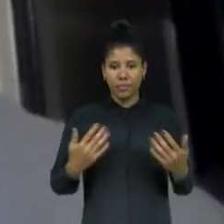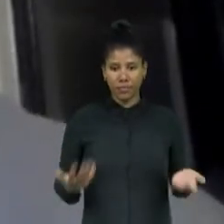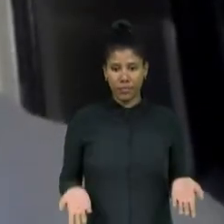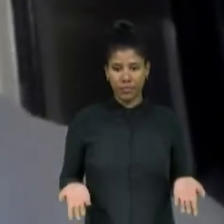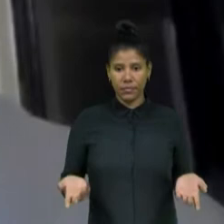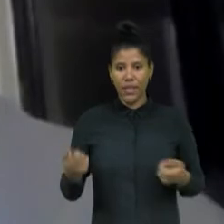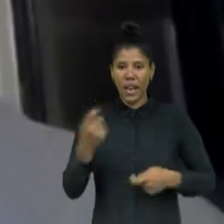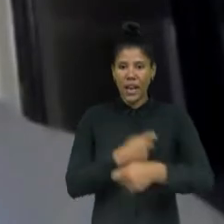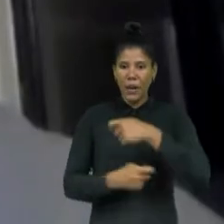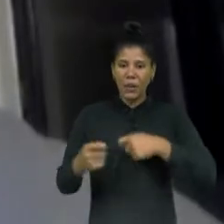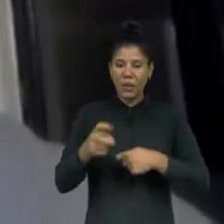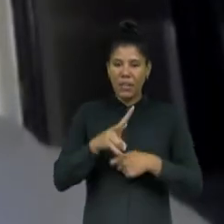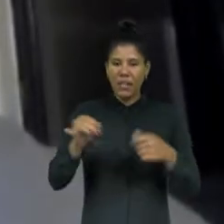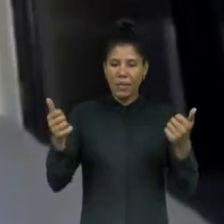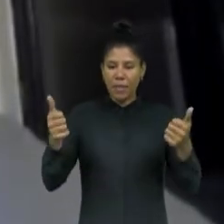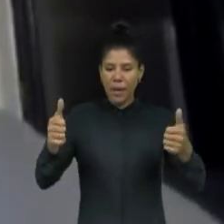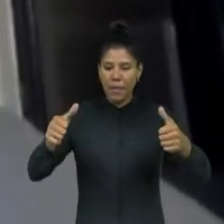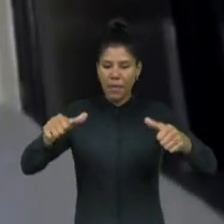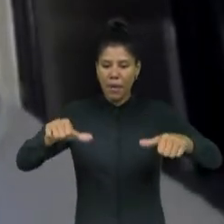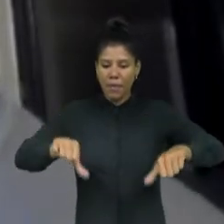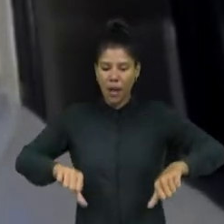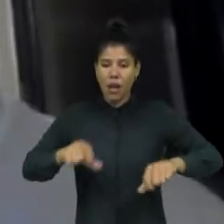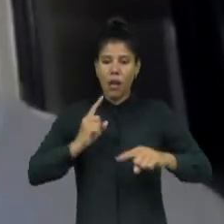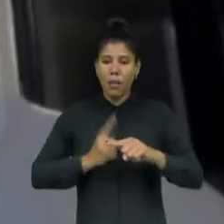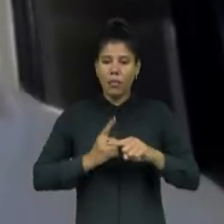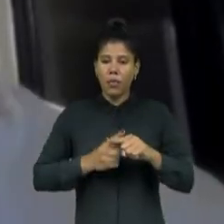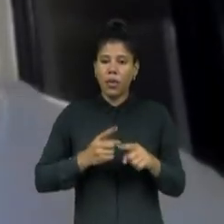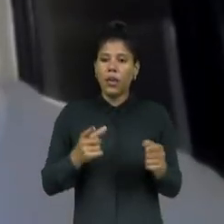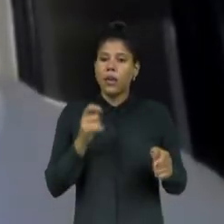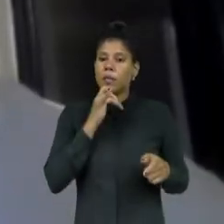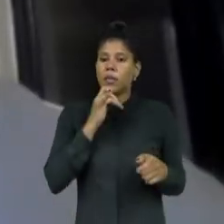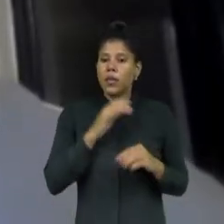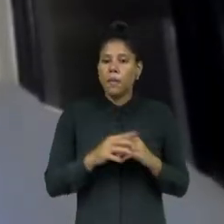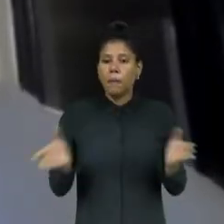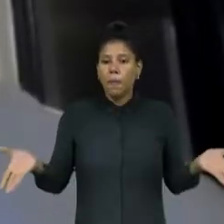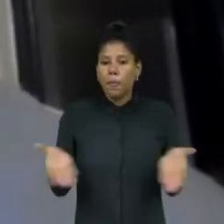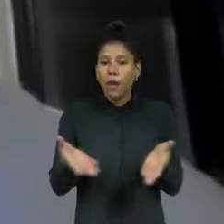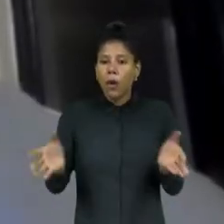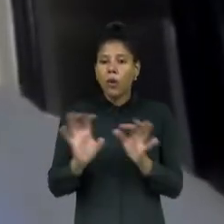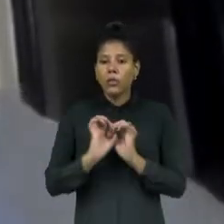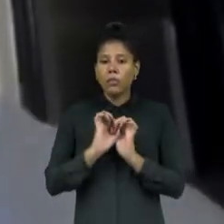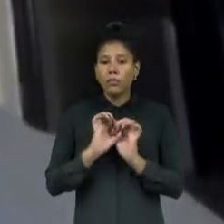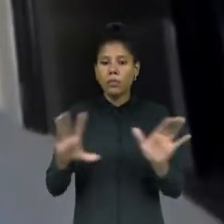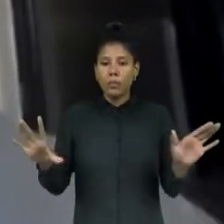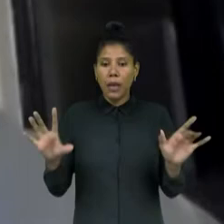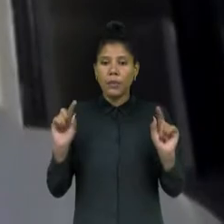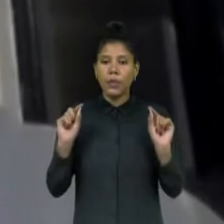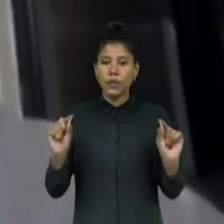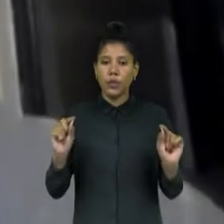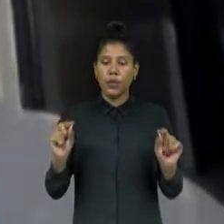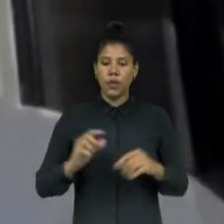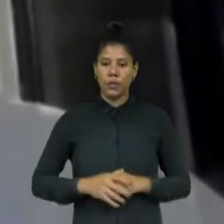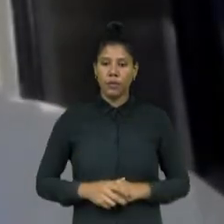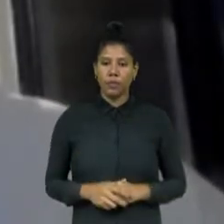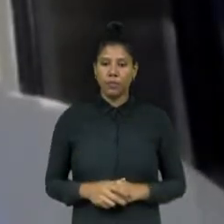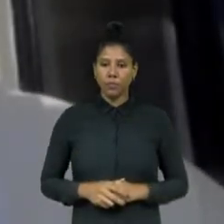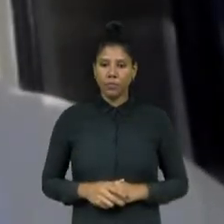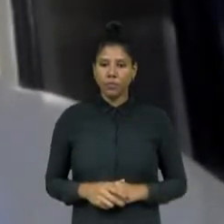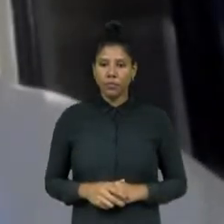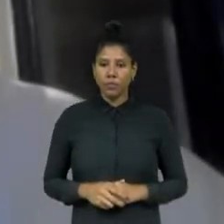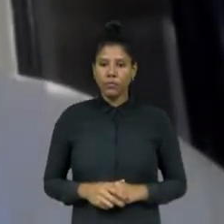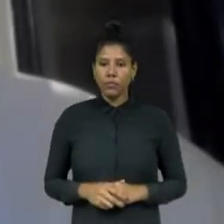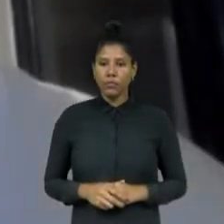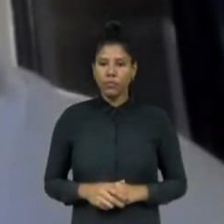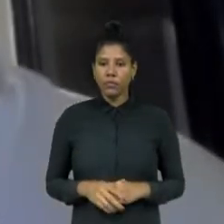econômico. Porque é como se você estivesse hoje permitindo, certo? De uma forma mais